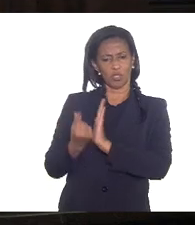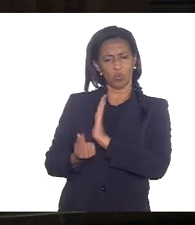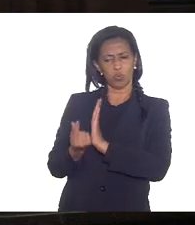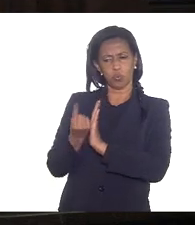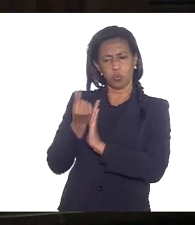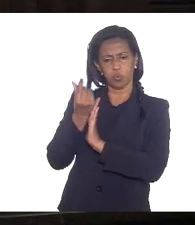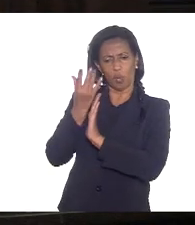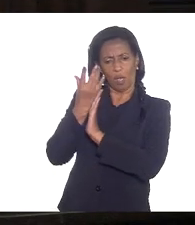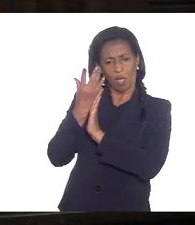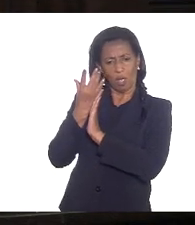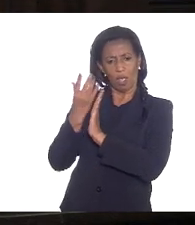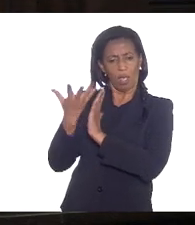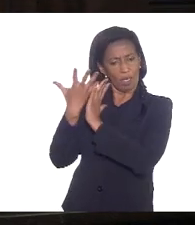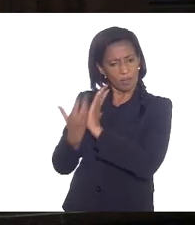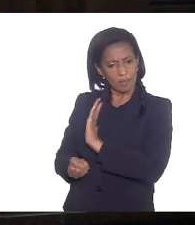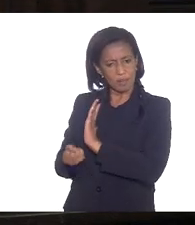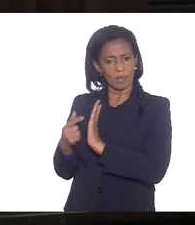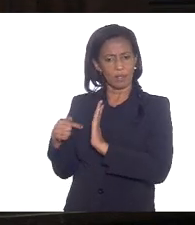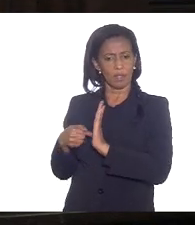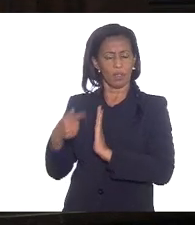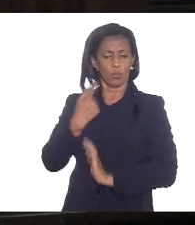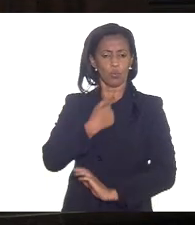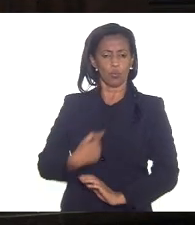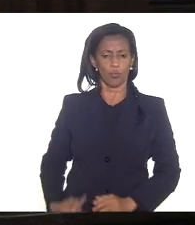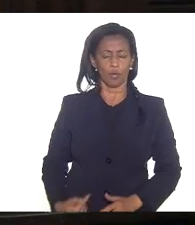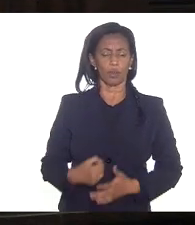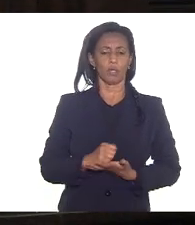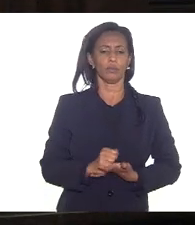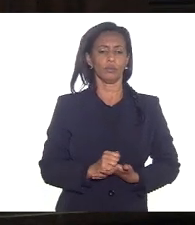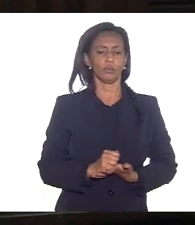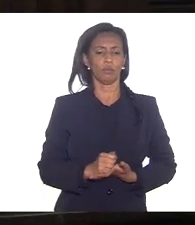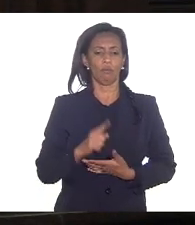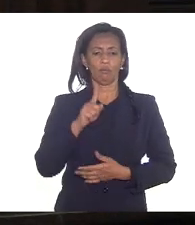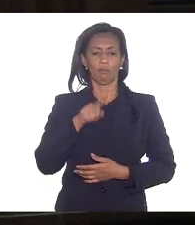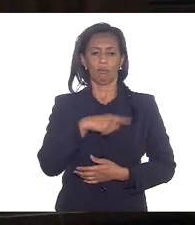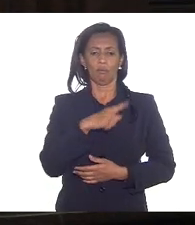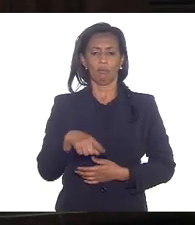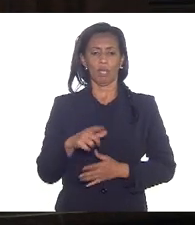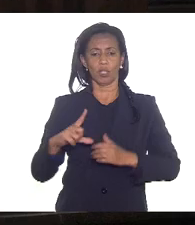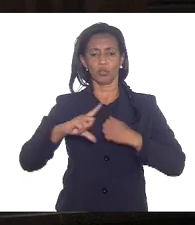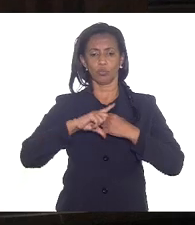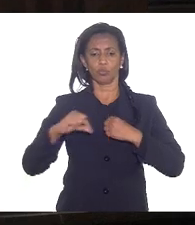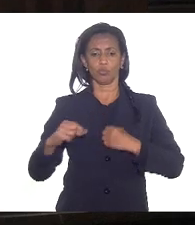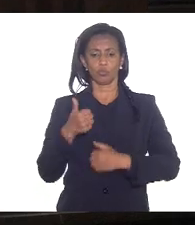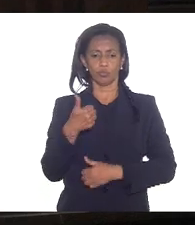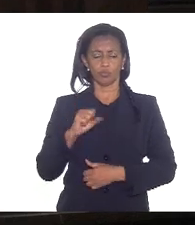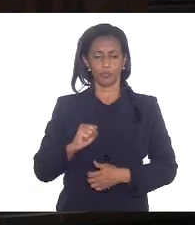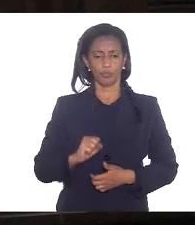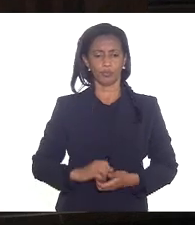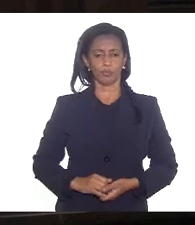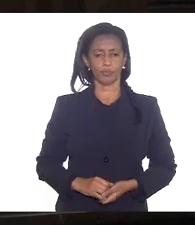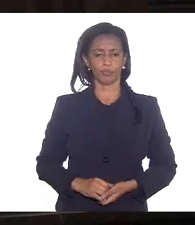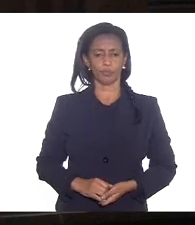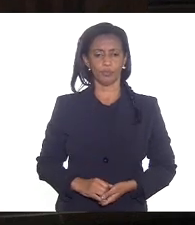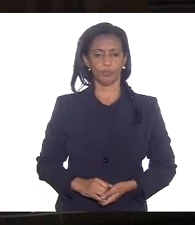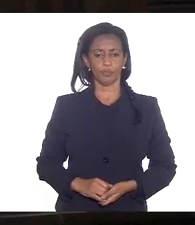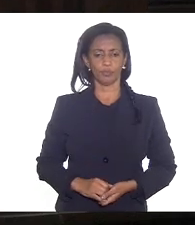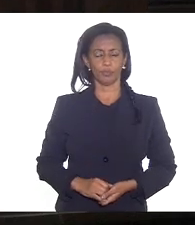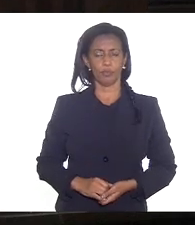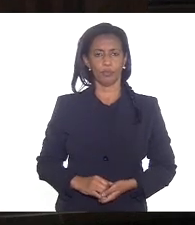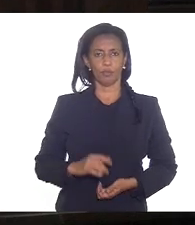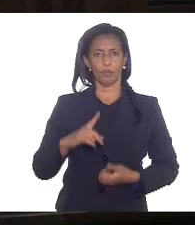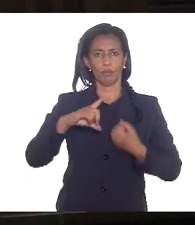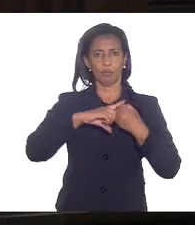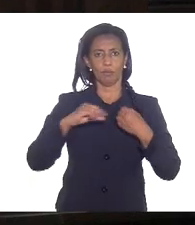a gente aceitar que o governador ver se o artigo 18 e o artigo